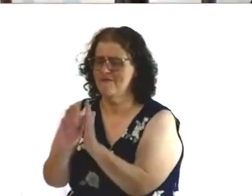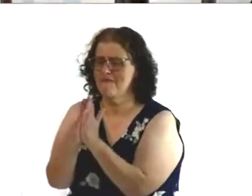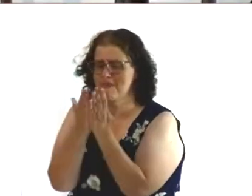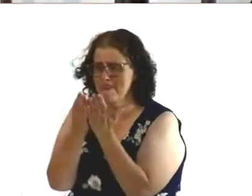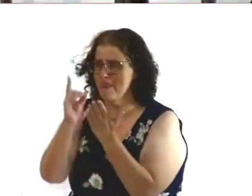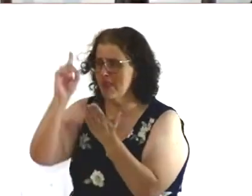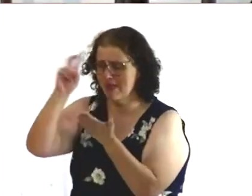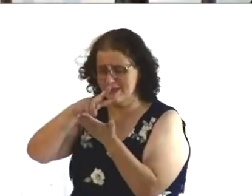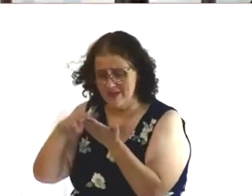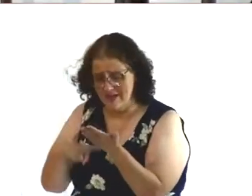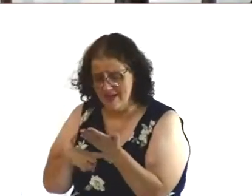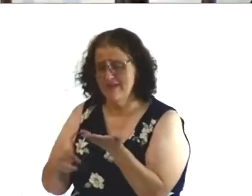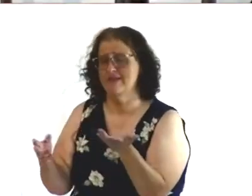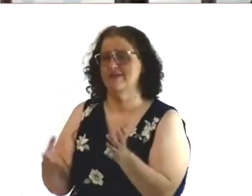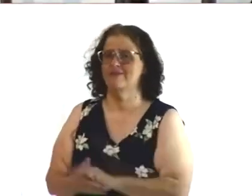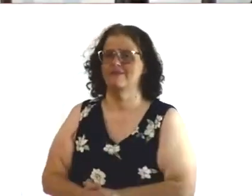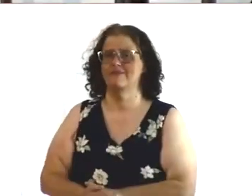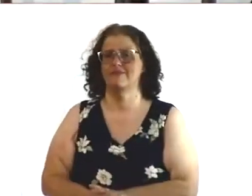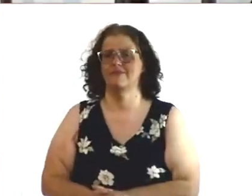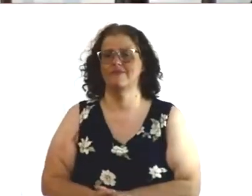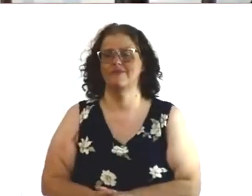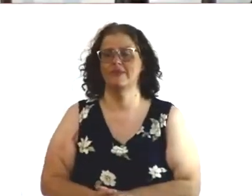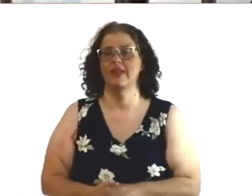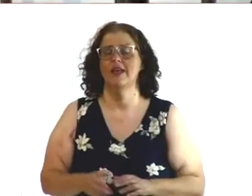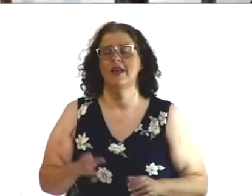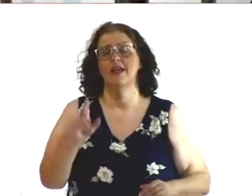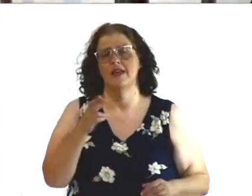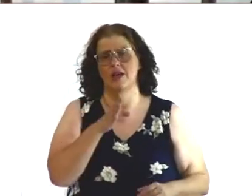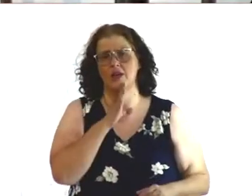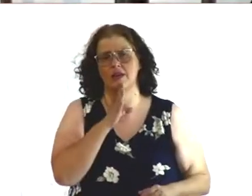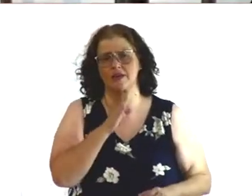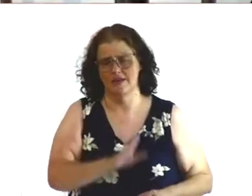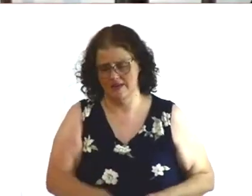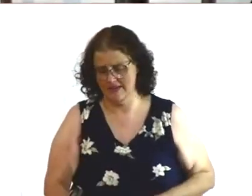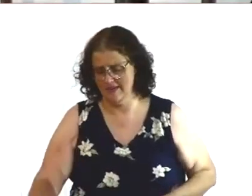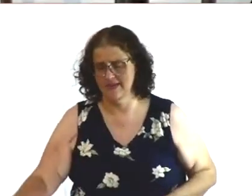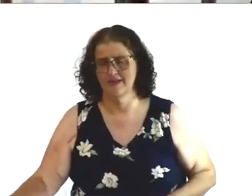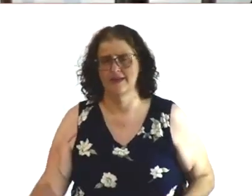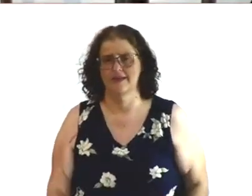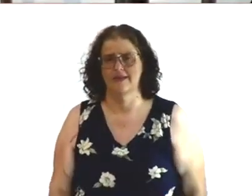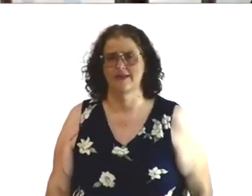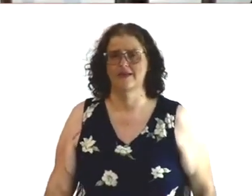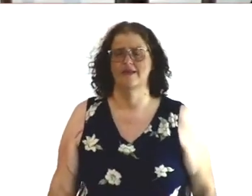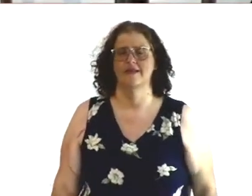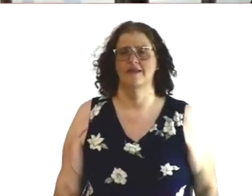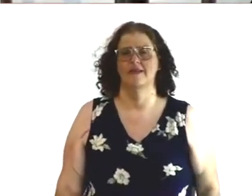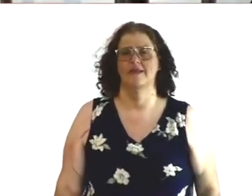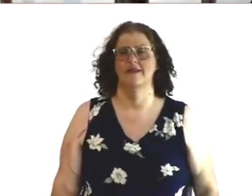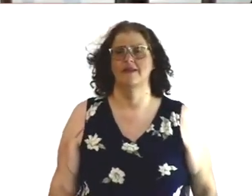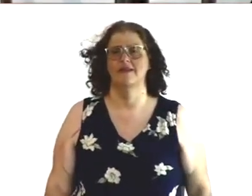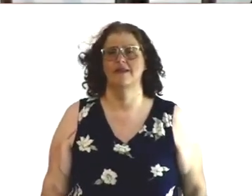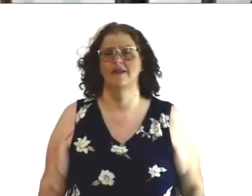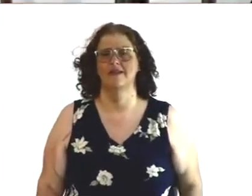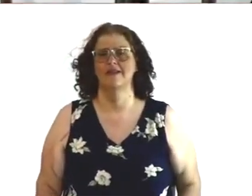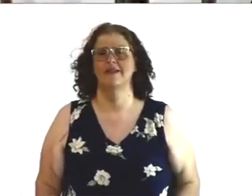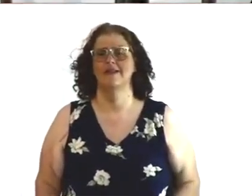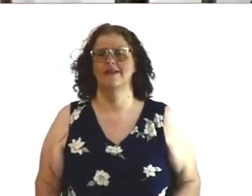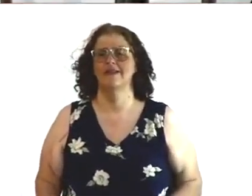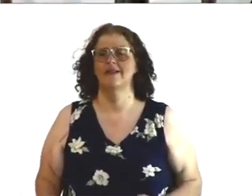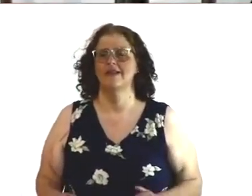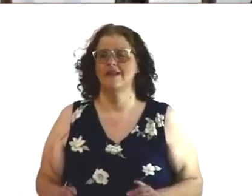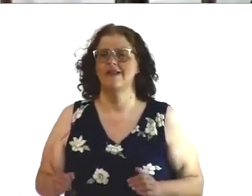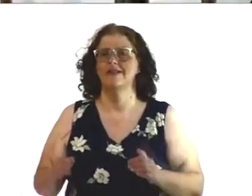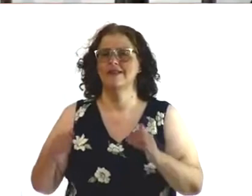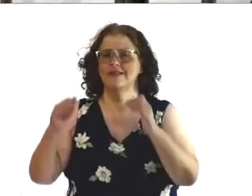obedeçam. Eu sei que criança tem sempre essa luta com a obediência, mas é tão lindo ver uma